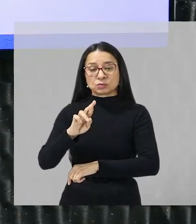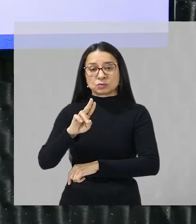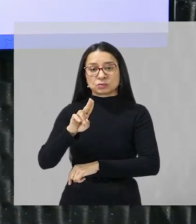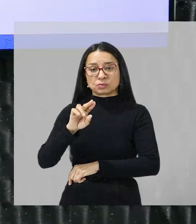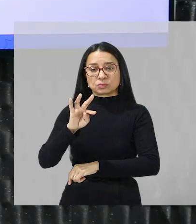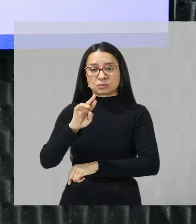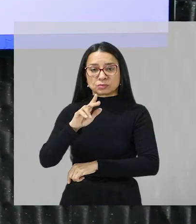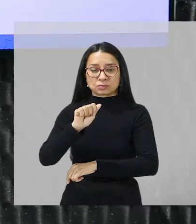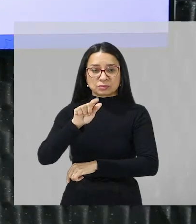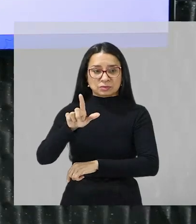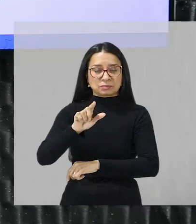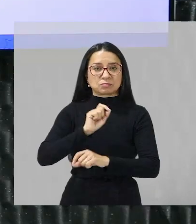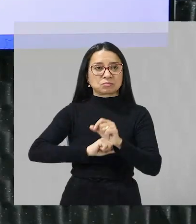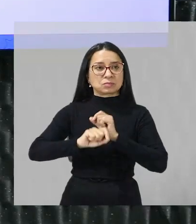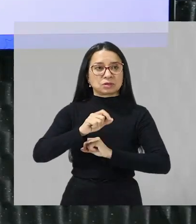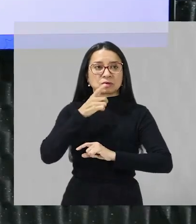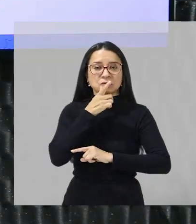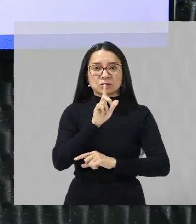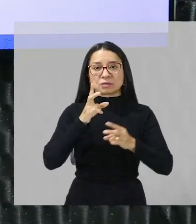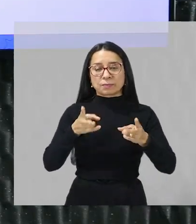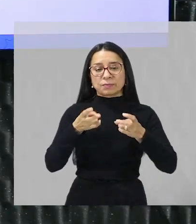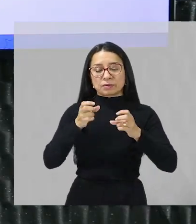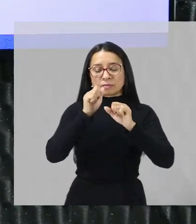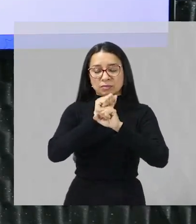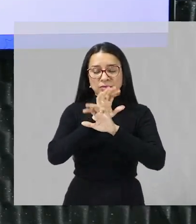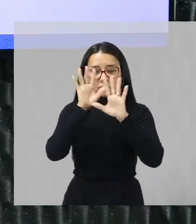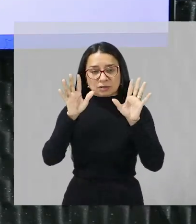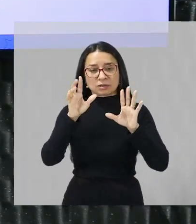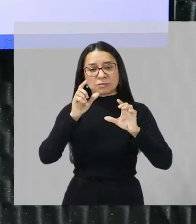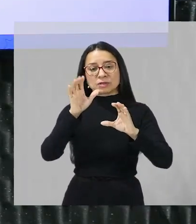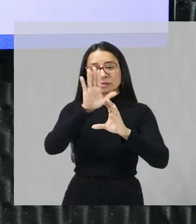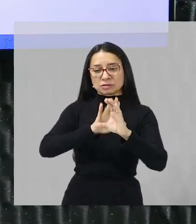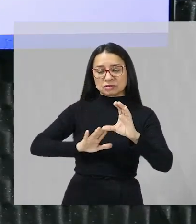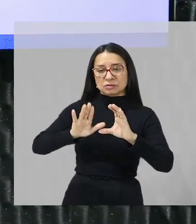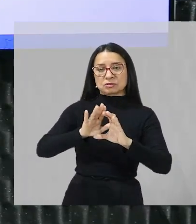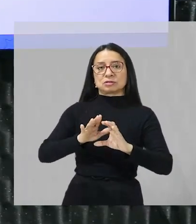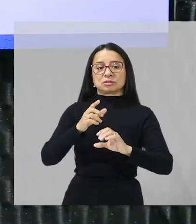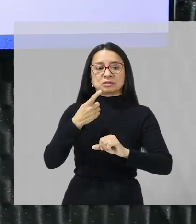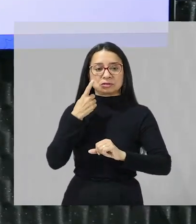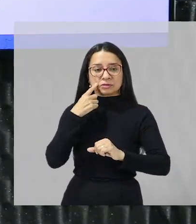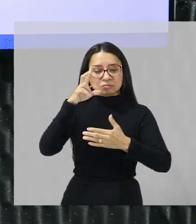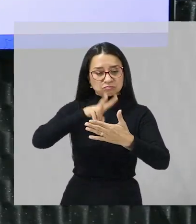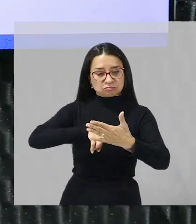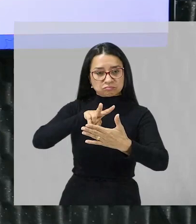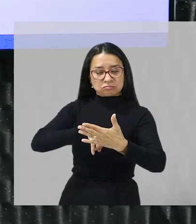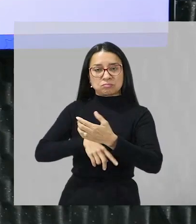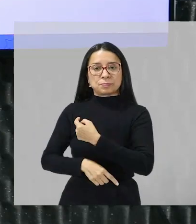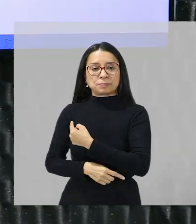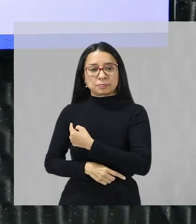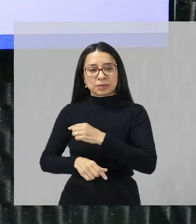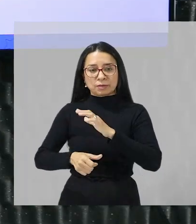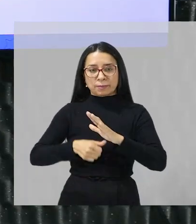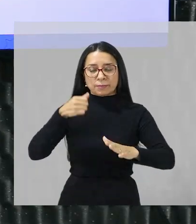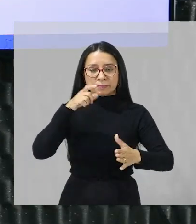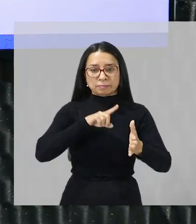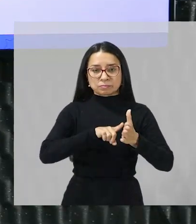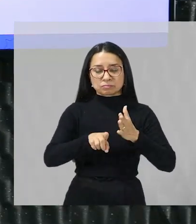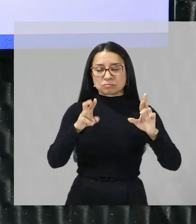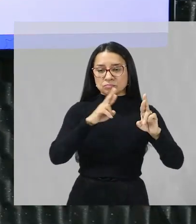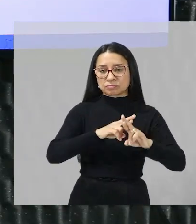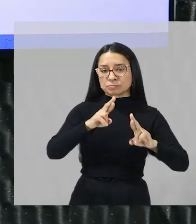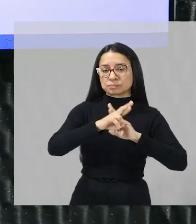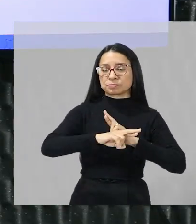D. Contestação das normas sociais pelo balé. Não necessariamente. Ele está citando o balé como